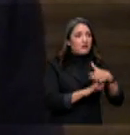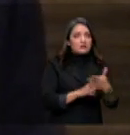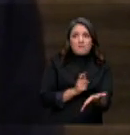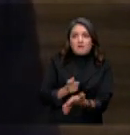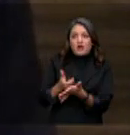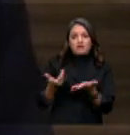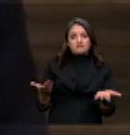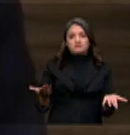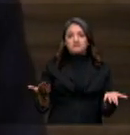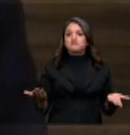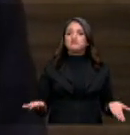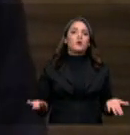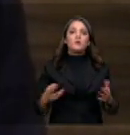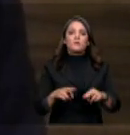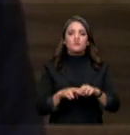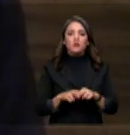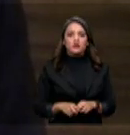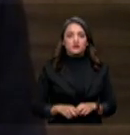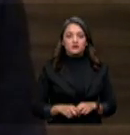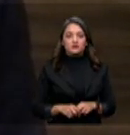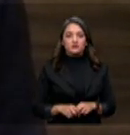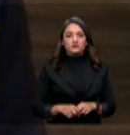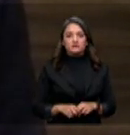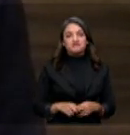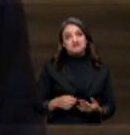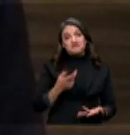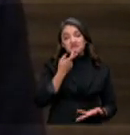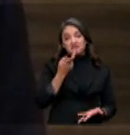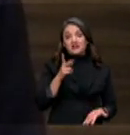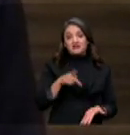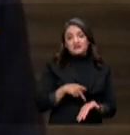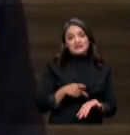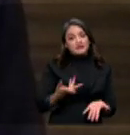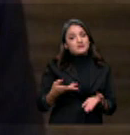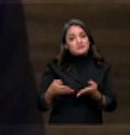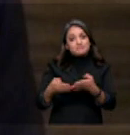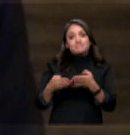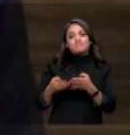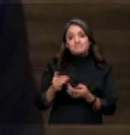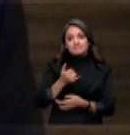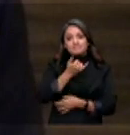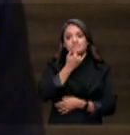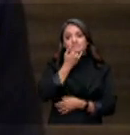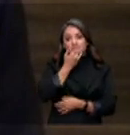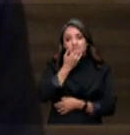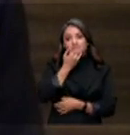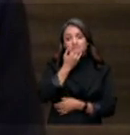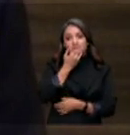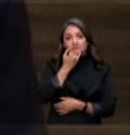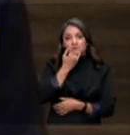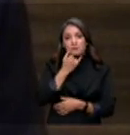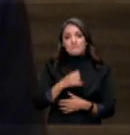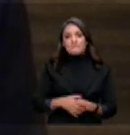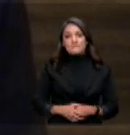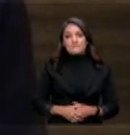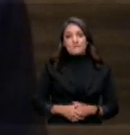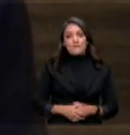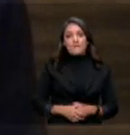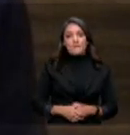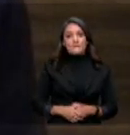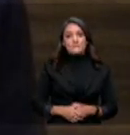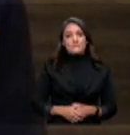presidente, que eu não acho, sincera e honestamente, pedindo todas as vênias, as compreensões diferentes, que